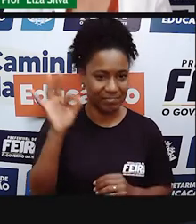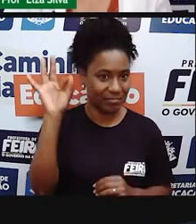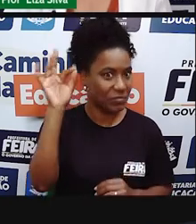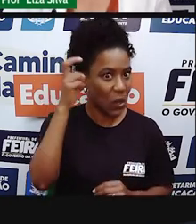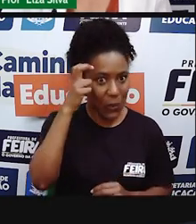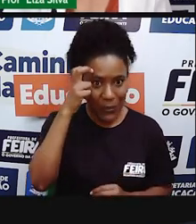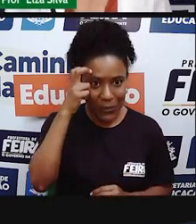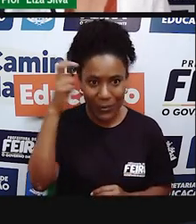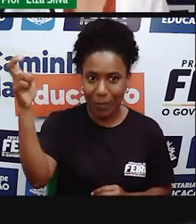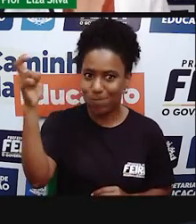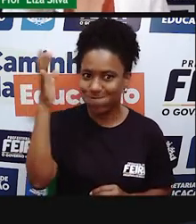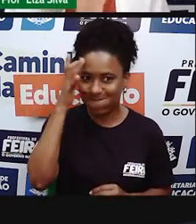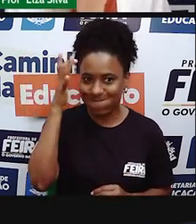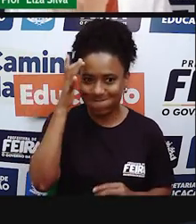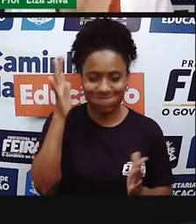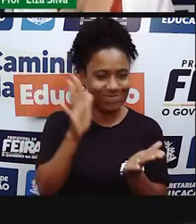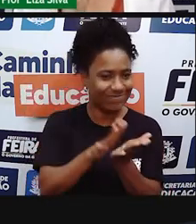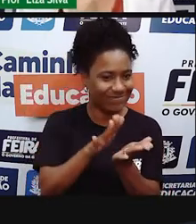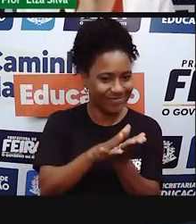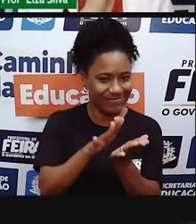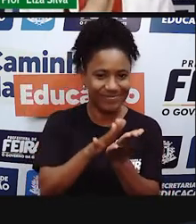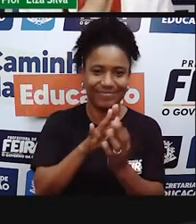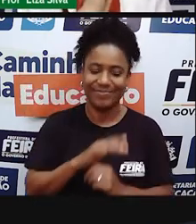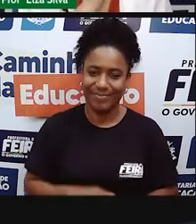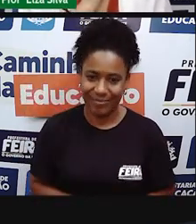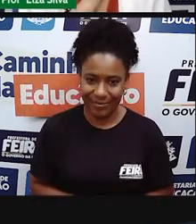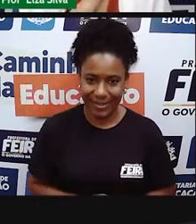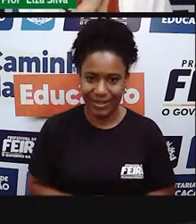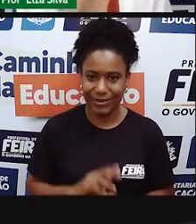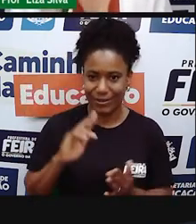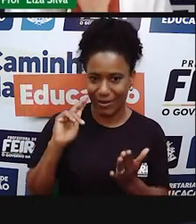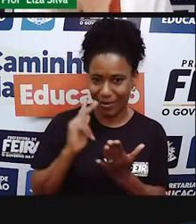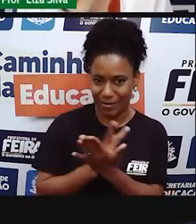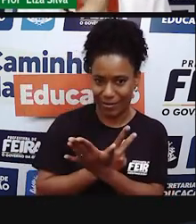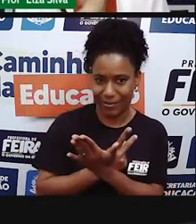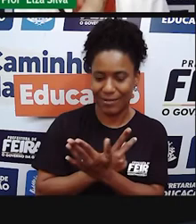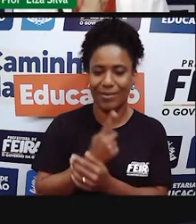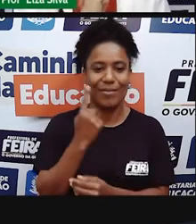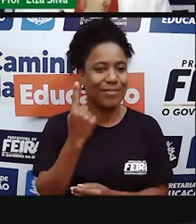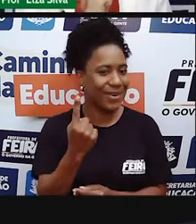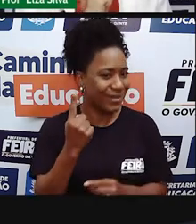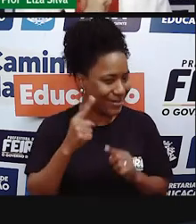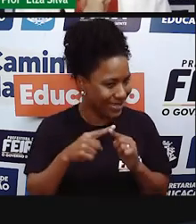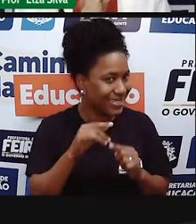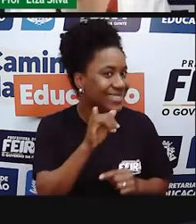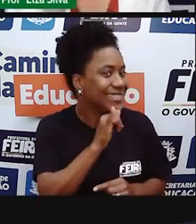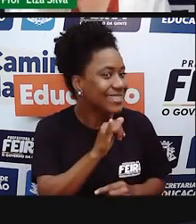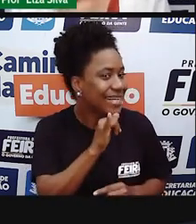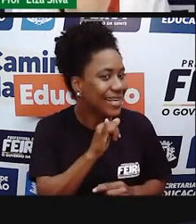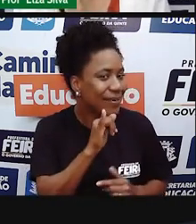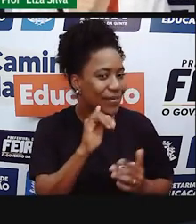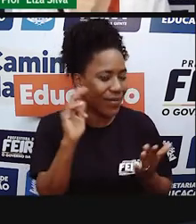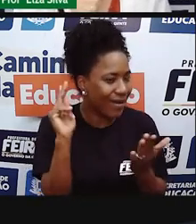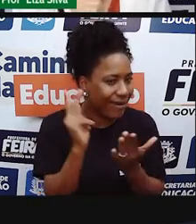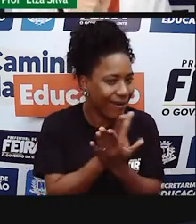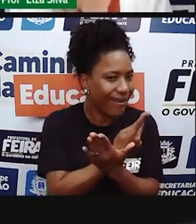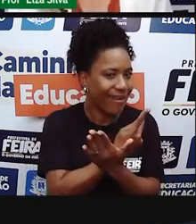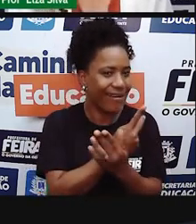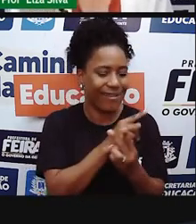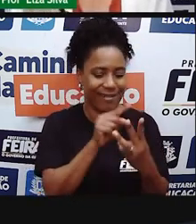inteligentíssimo. Ok, students? Nós apenas erramos uma questão, porque eu fiz como exemplo para vocês